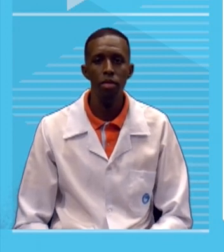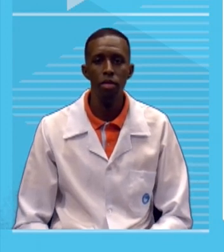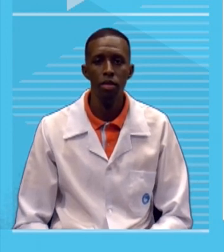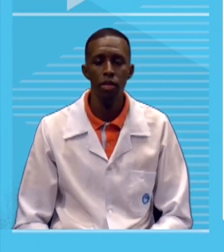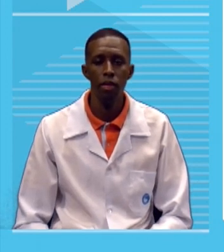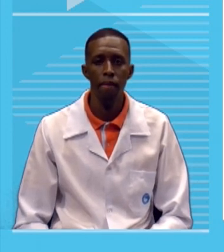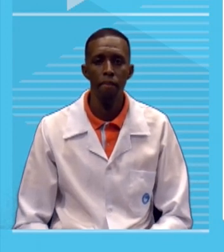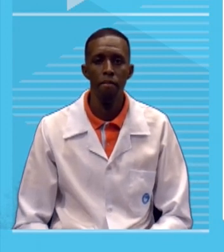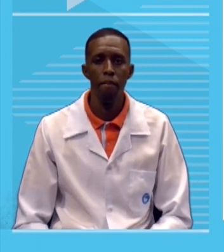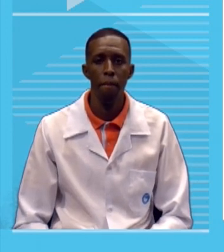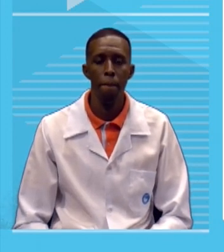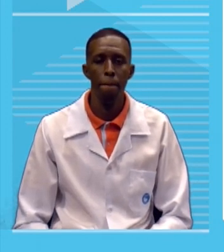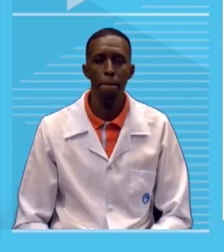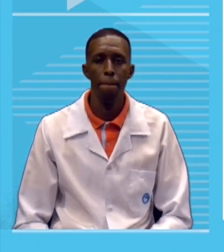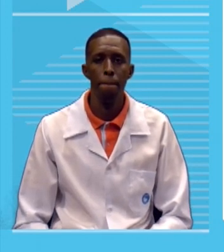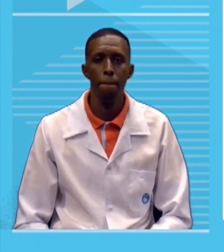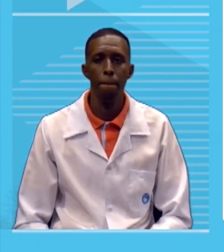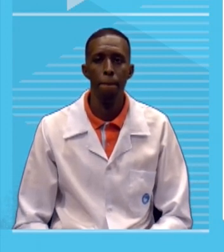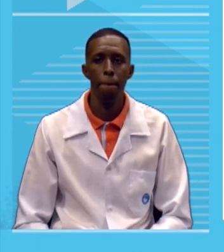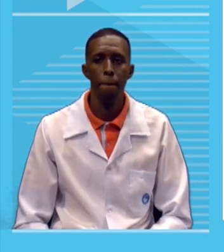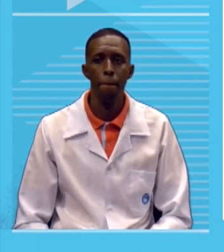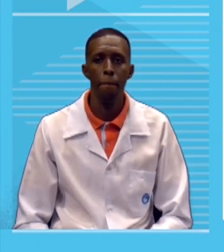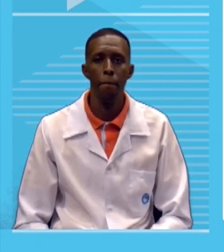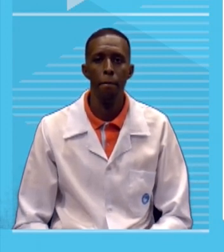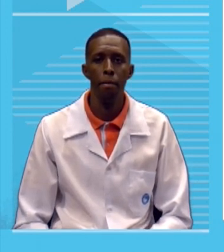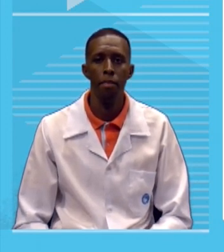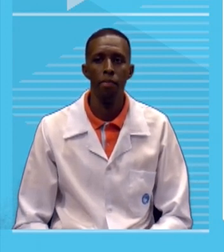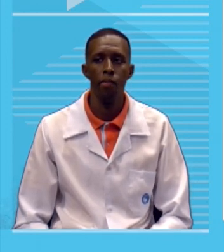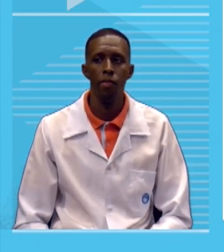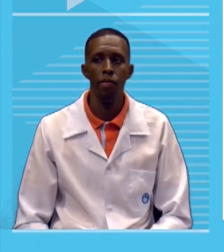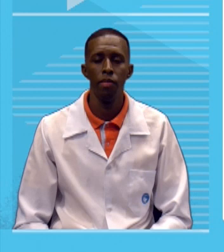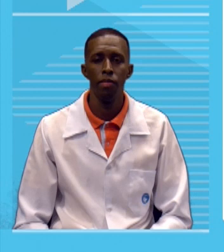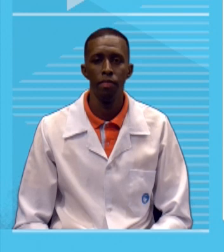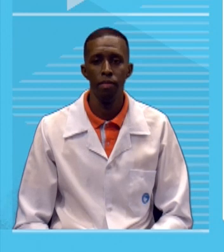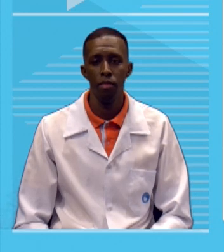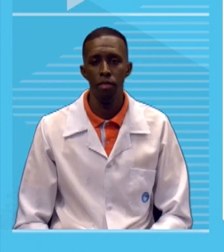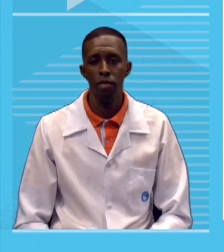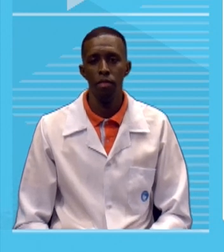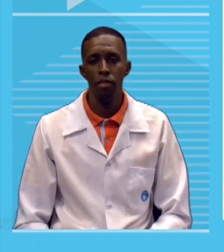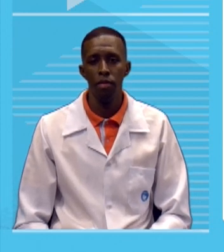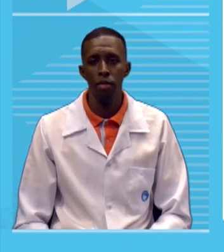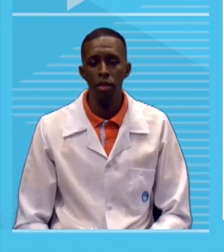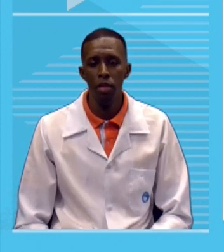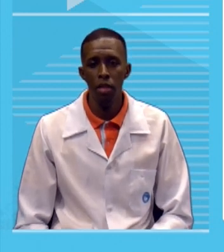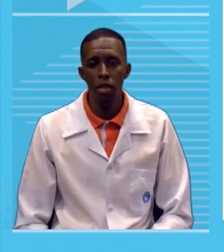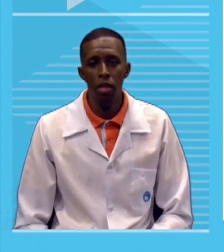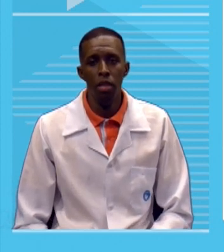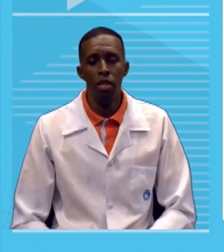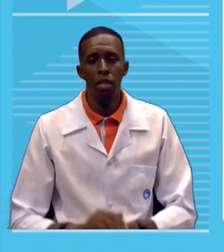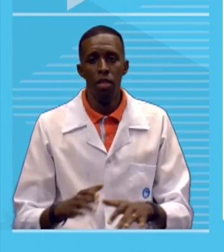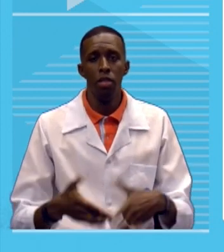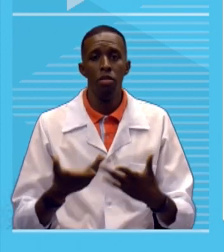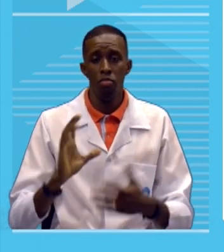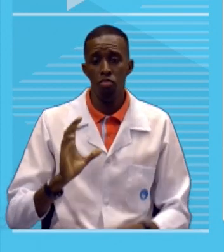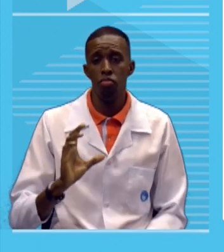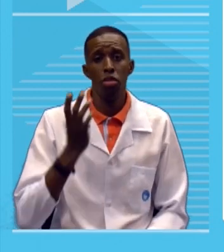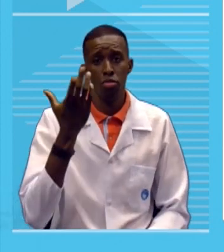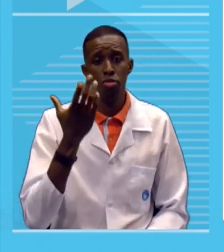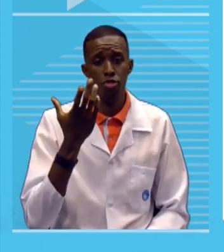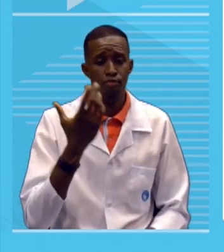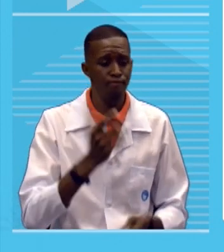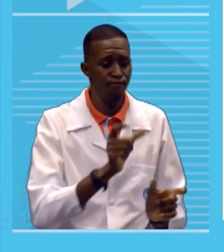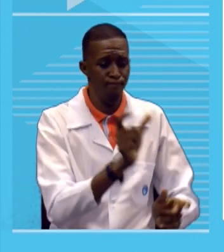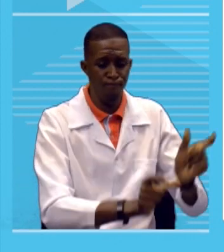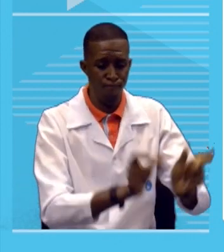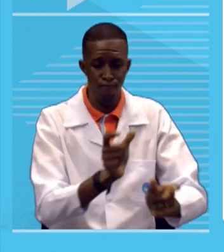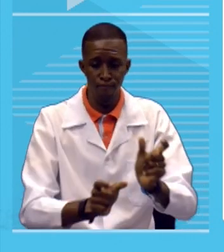vão sofrer, né? Todo muito preconceito, a gente sabe que existe xenofobia no Brasil, principalmente com a galera, né,